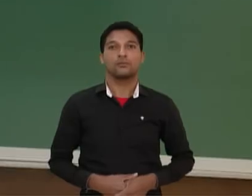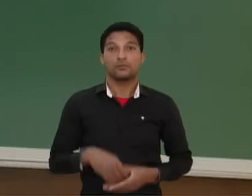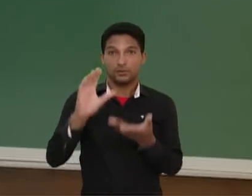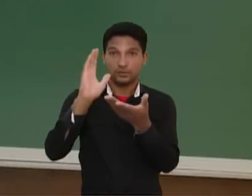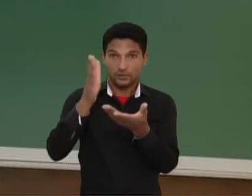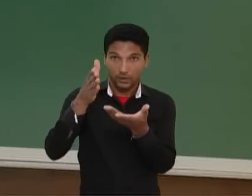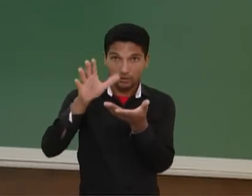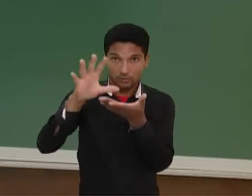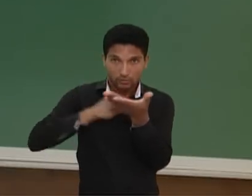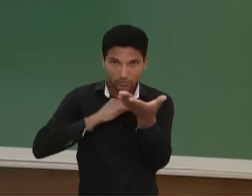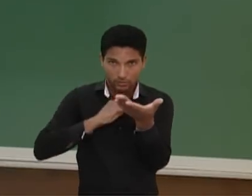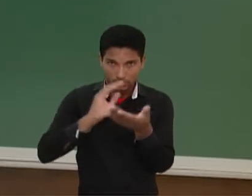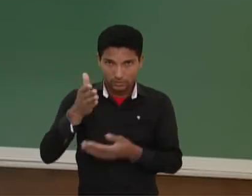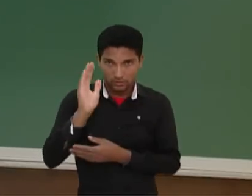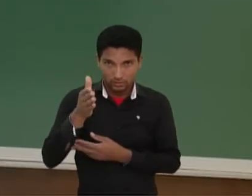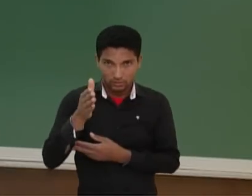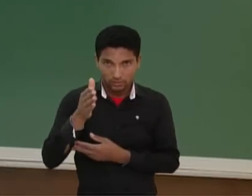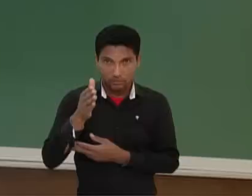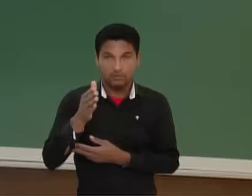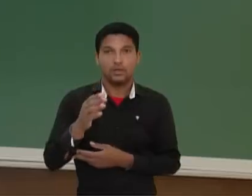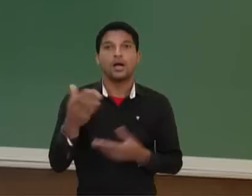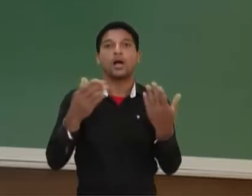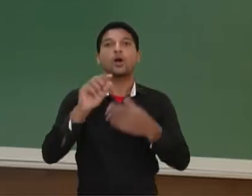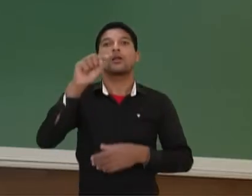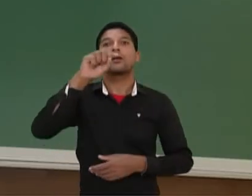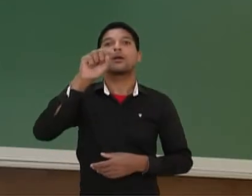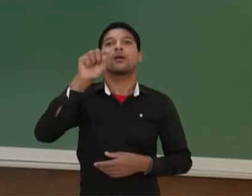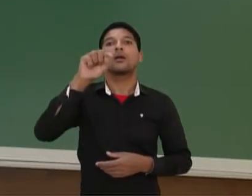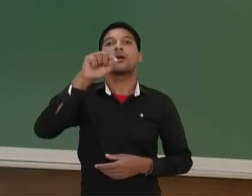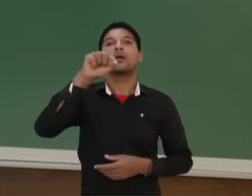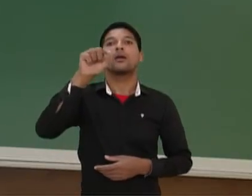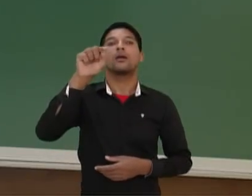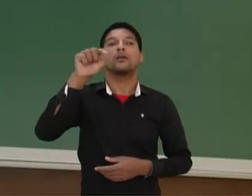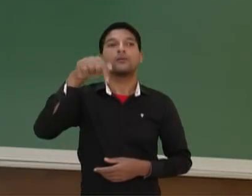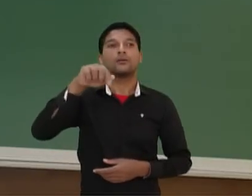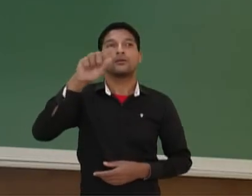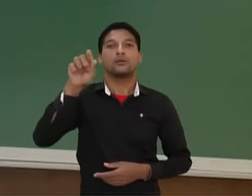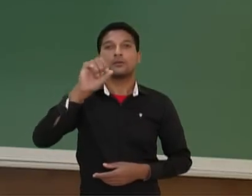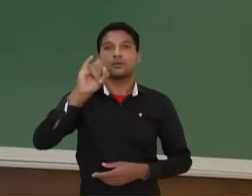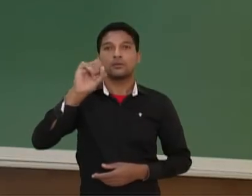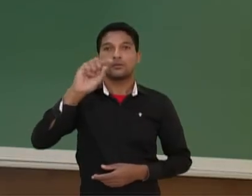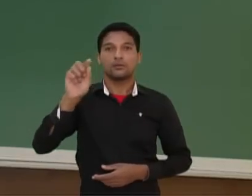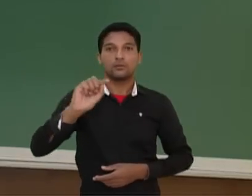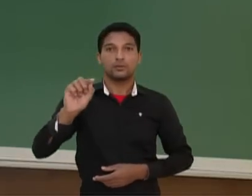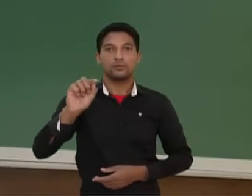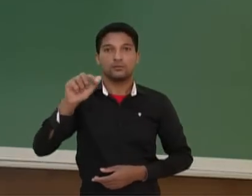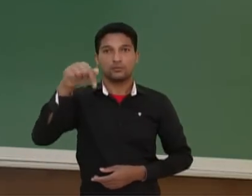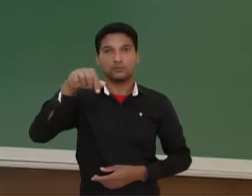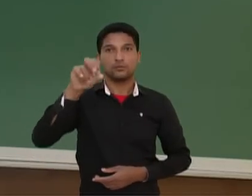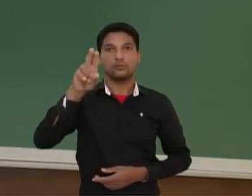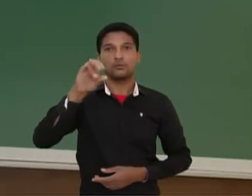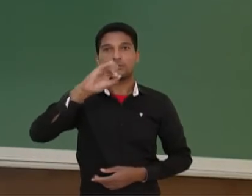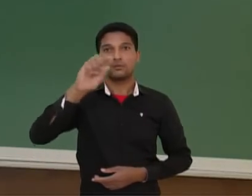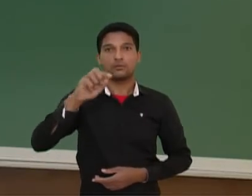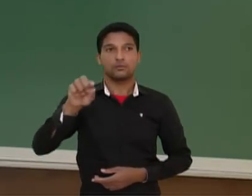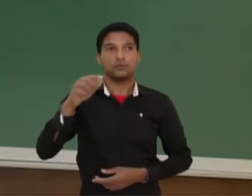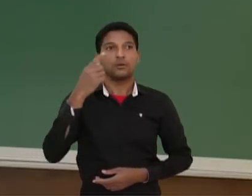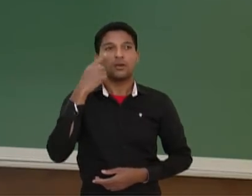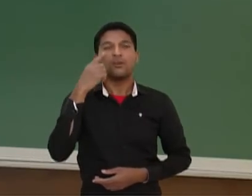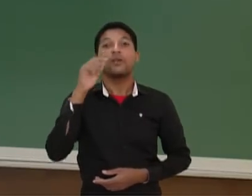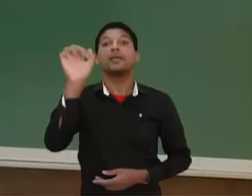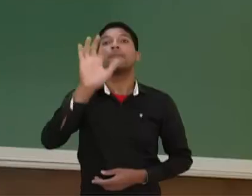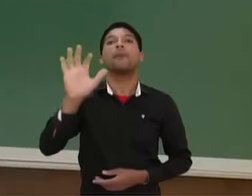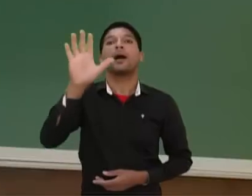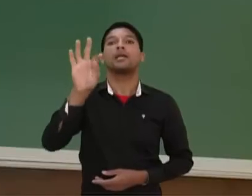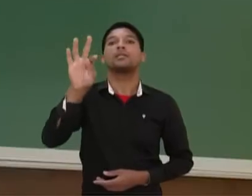Anotou essa informação? Vamos agora fazer um quiz. Dá uma olhadinha comigo. O quiz é o seguinte, baseado naquelas anotações que você fez